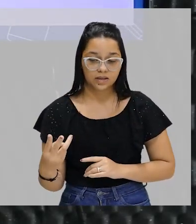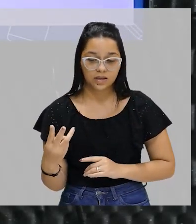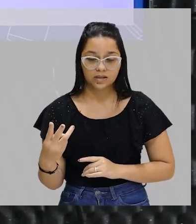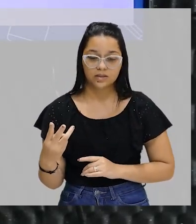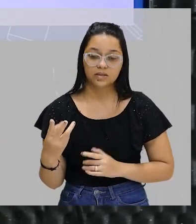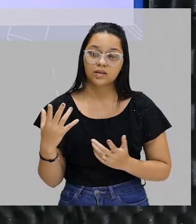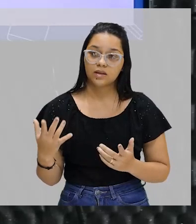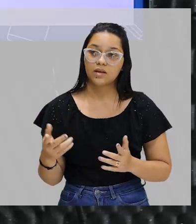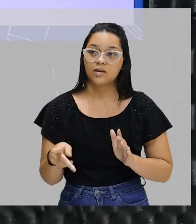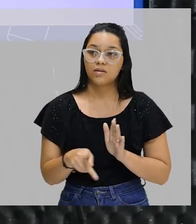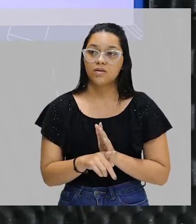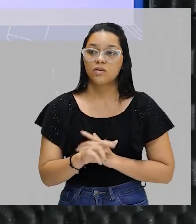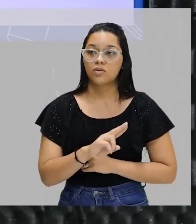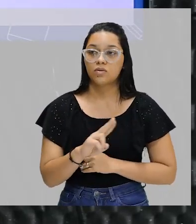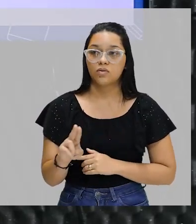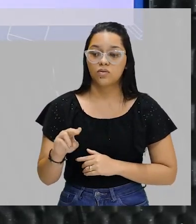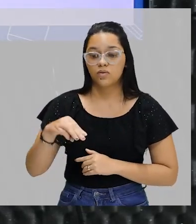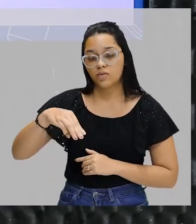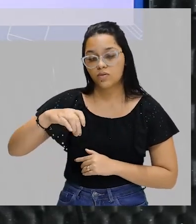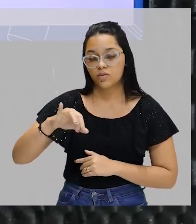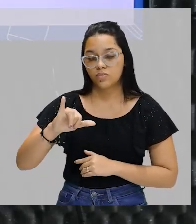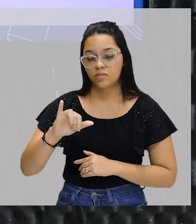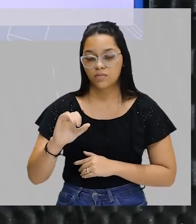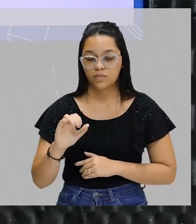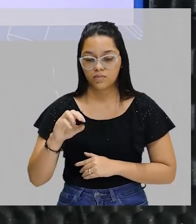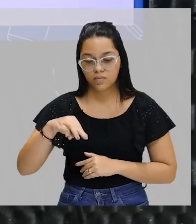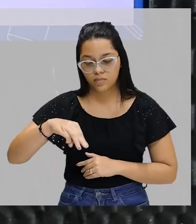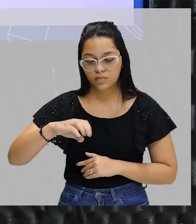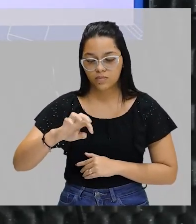a ramificação denominada de